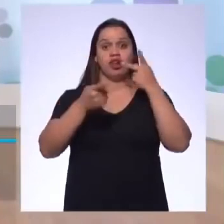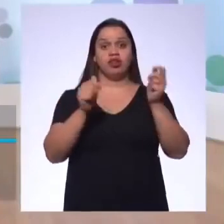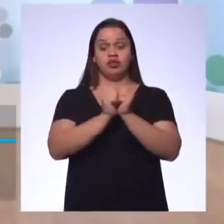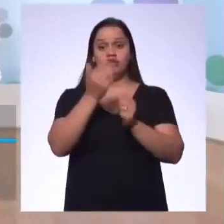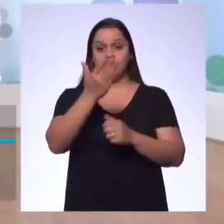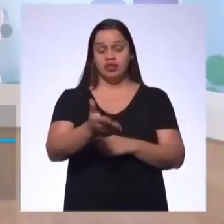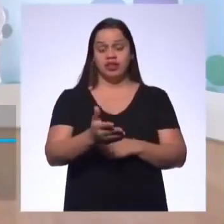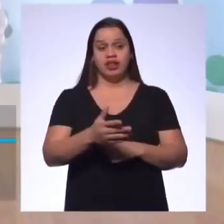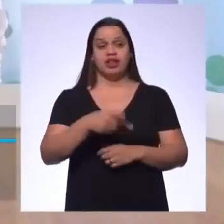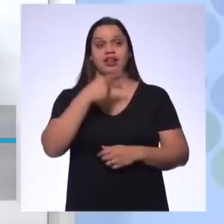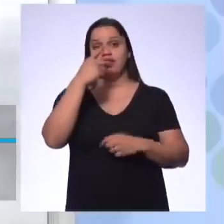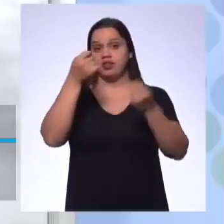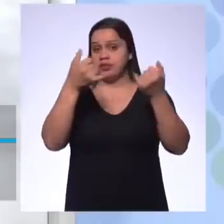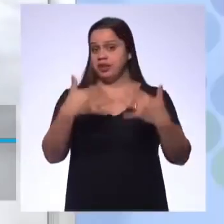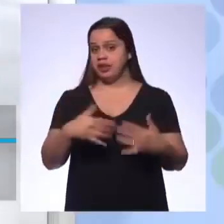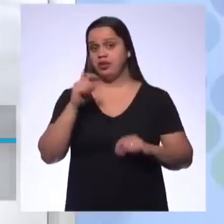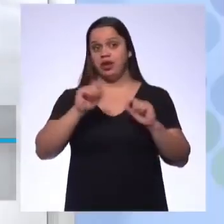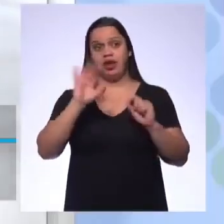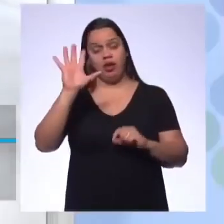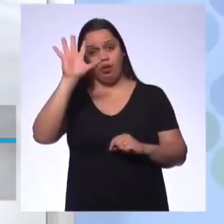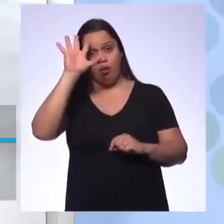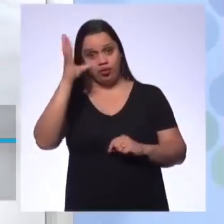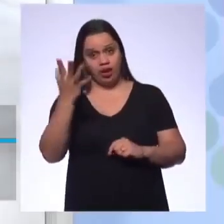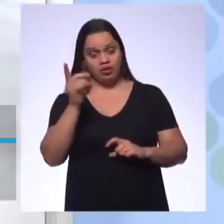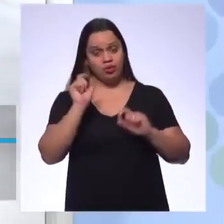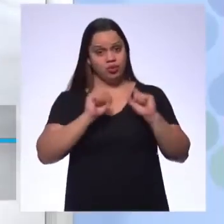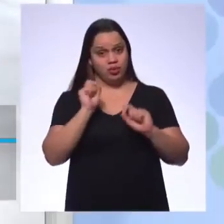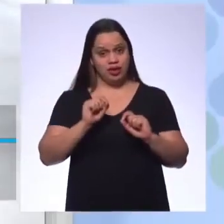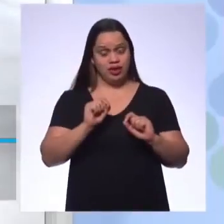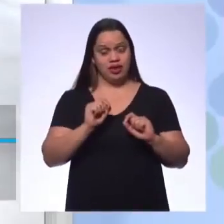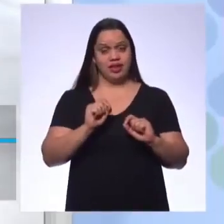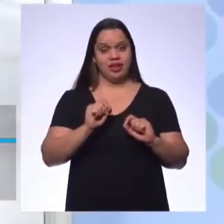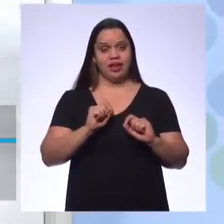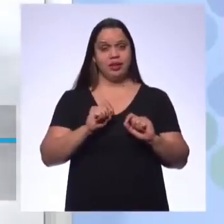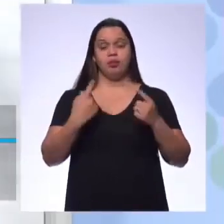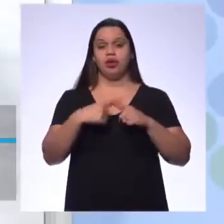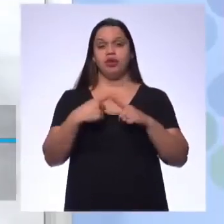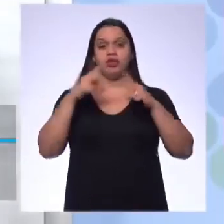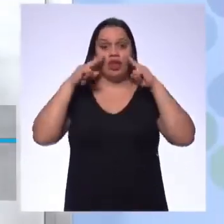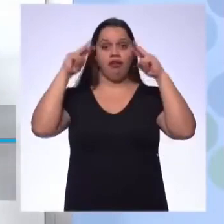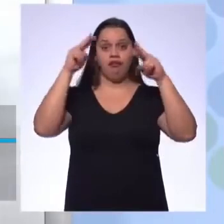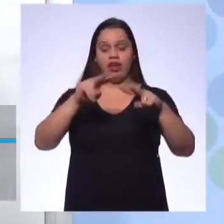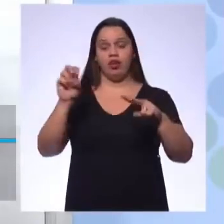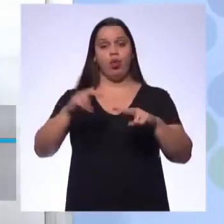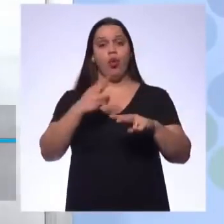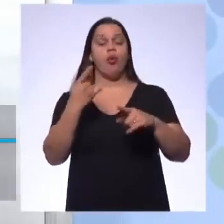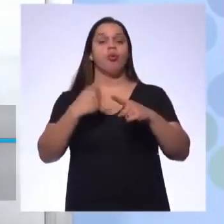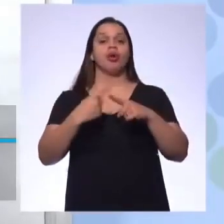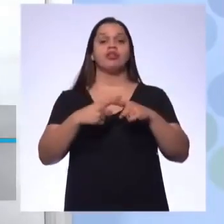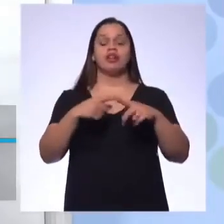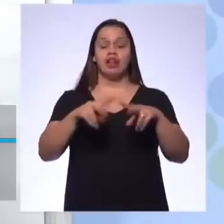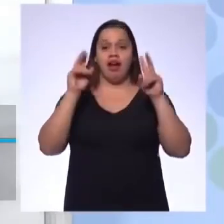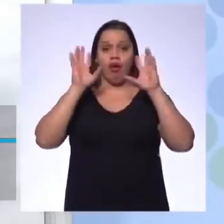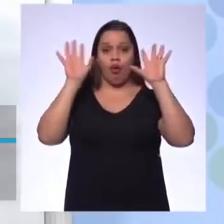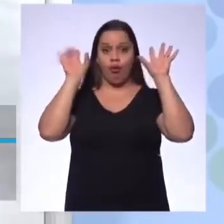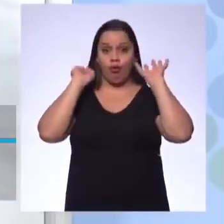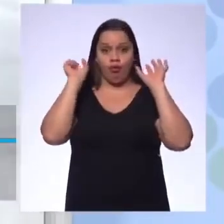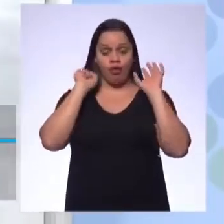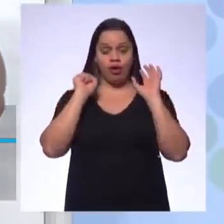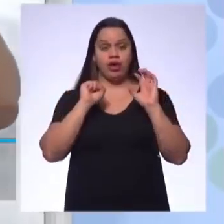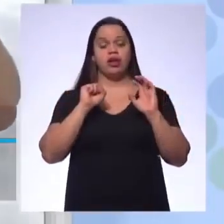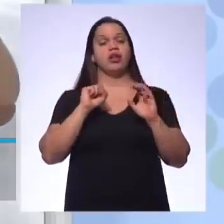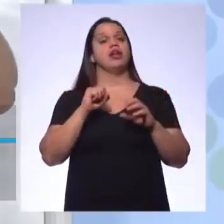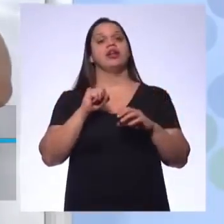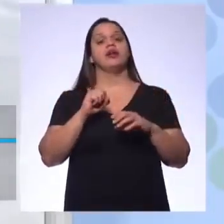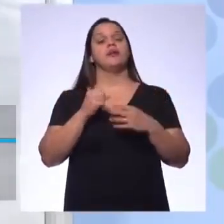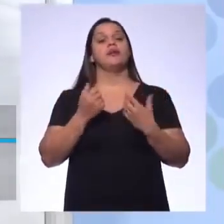você, o que acontece? Pela audição, mesmo que eu não tenha, mostre figura nenhuma, você acredita nisso? Mesmo